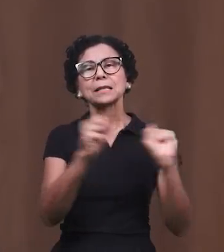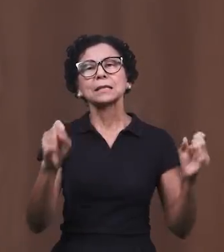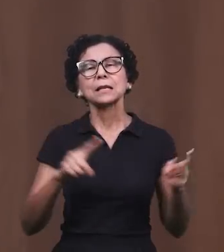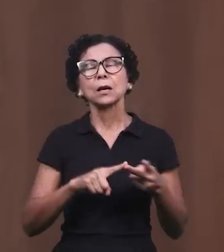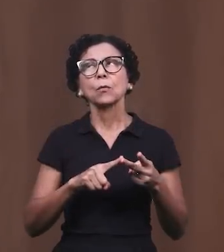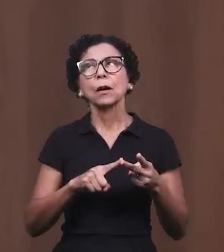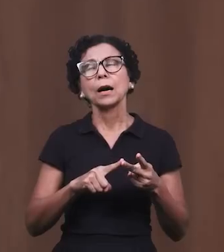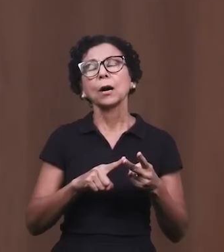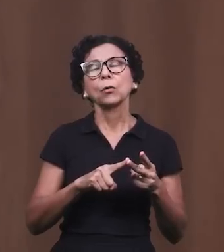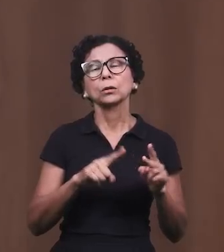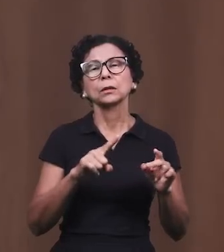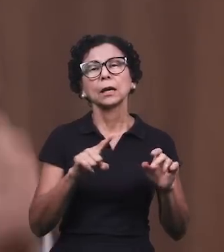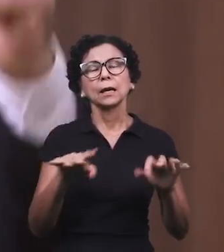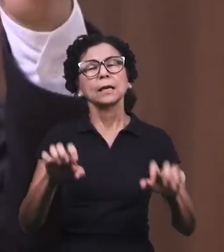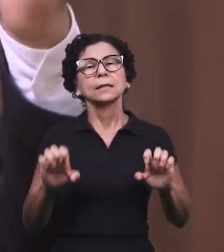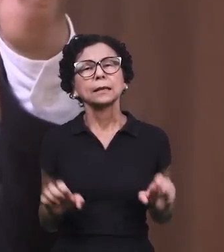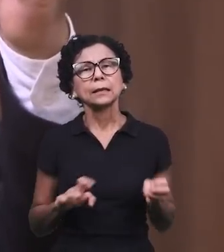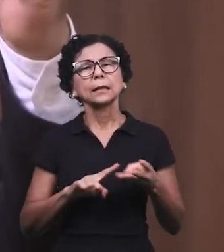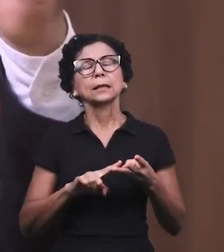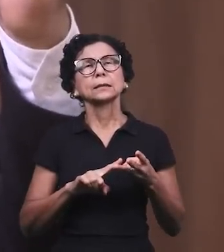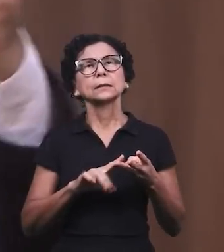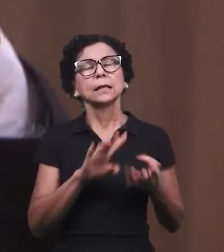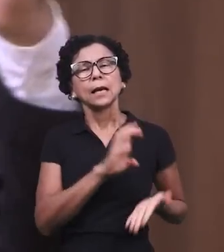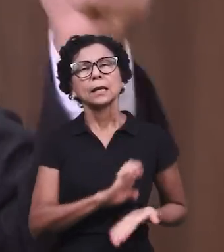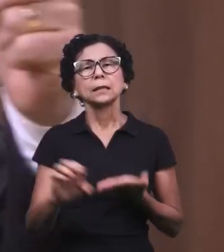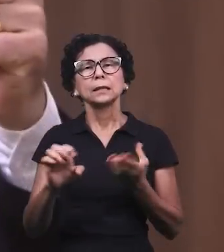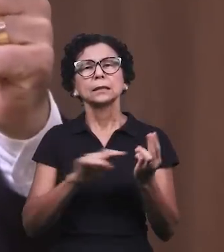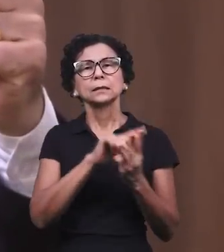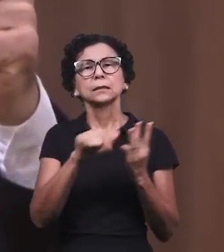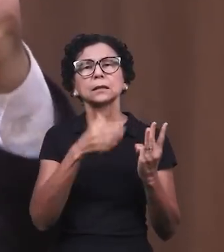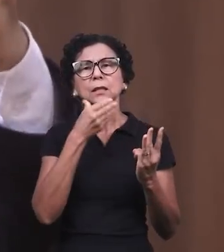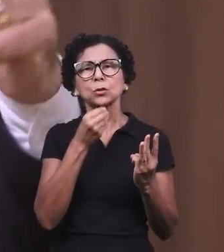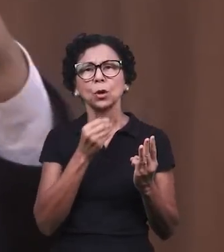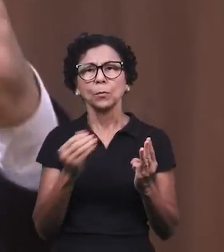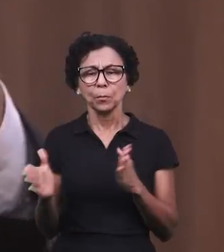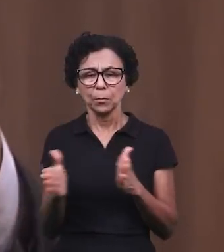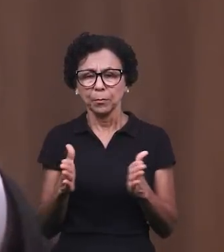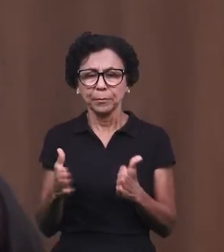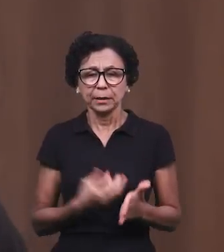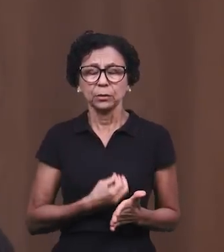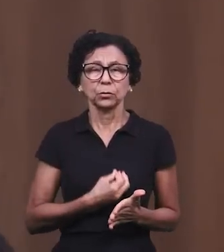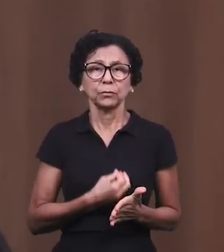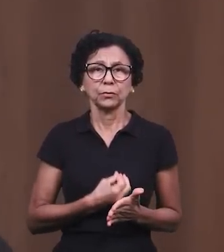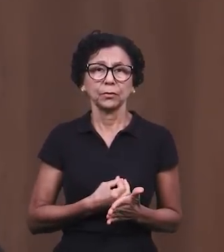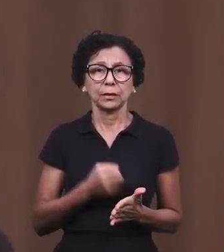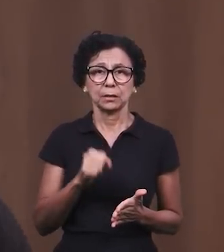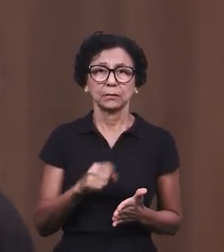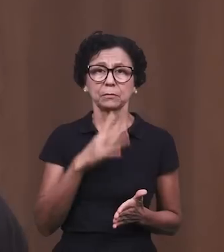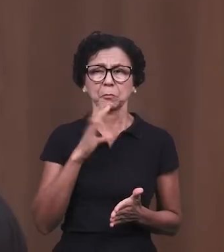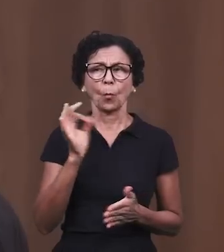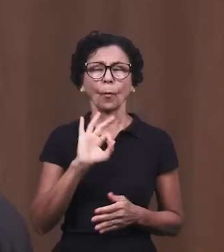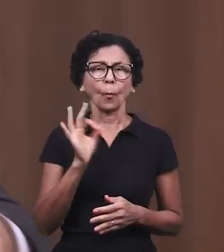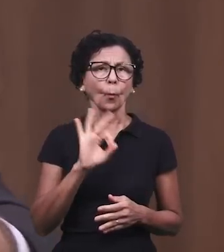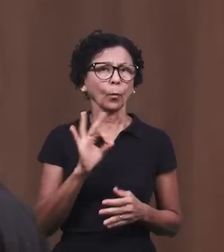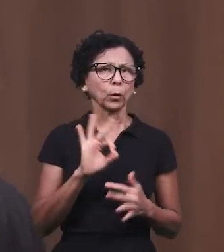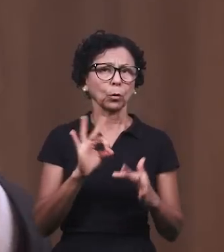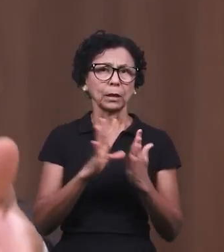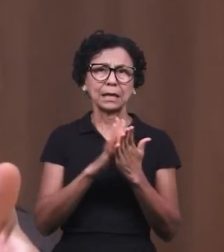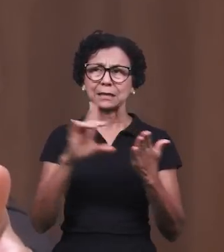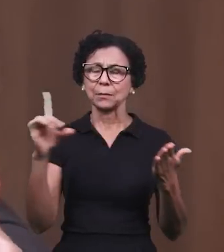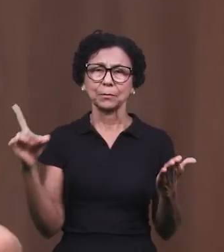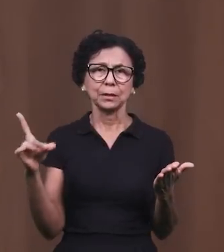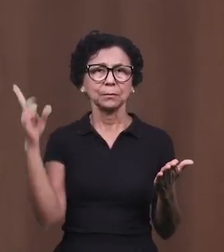outro fala Ezequias, Elias, em qual tempo eles viveram? Então, para quem não conhece a Bíblia, não tem um conhecimento